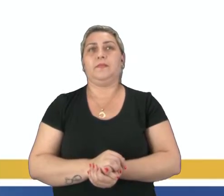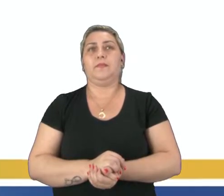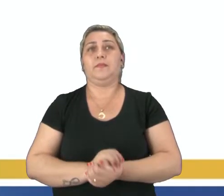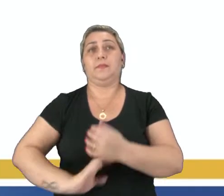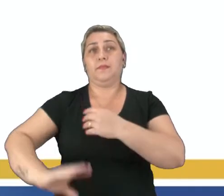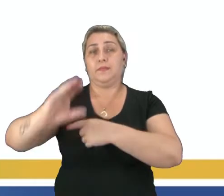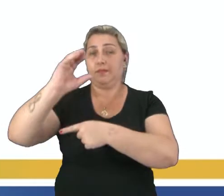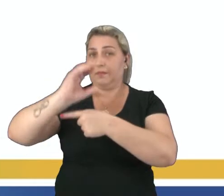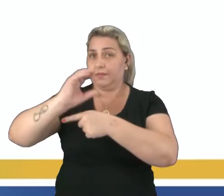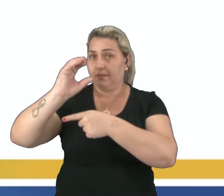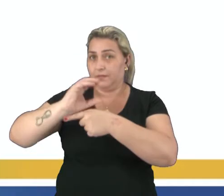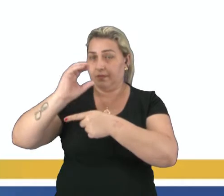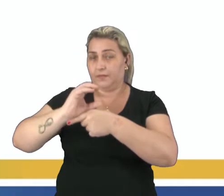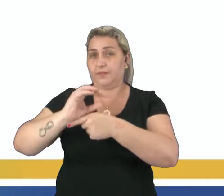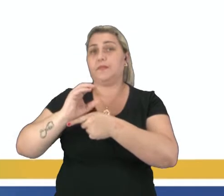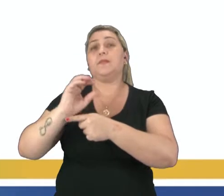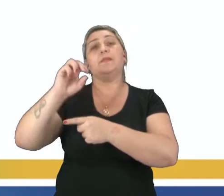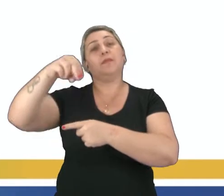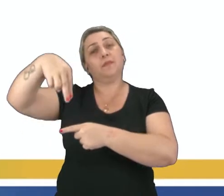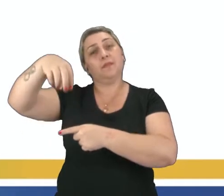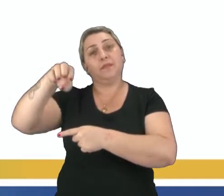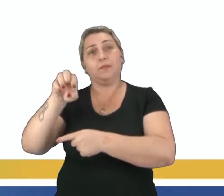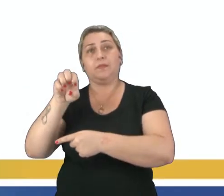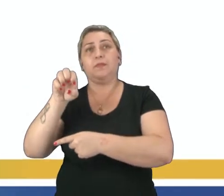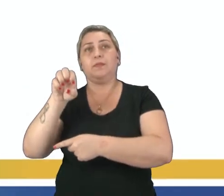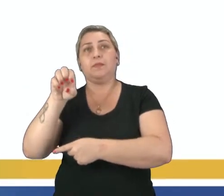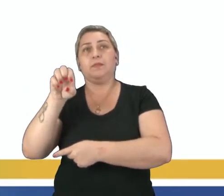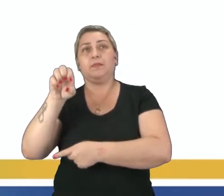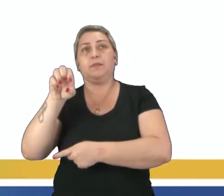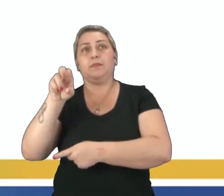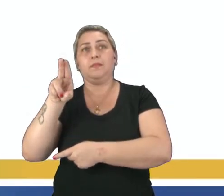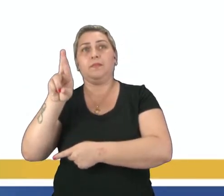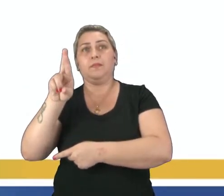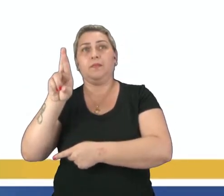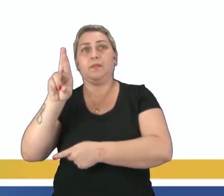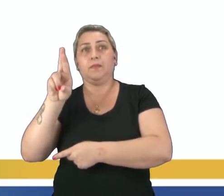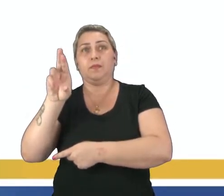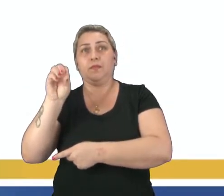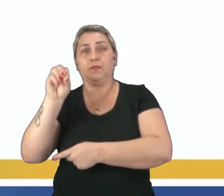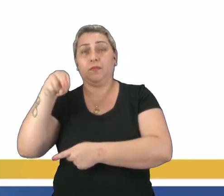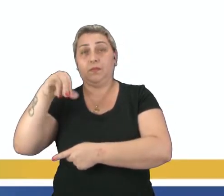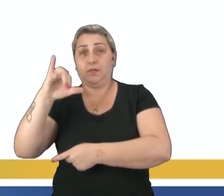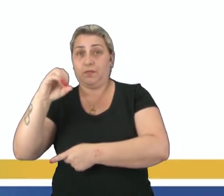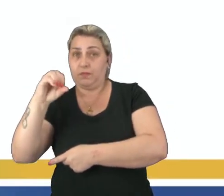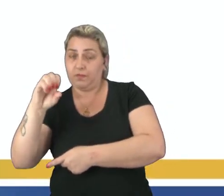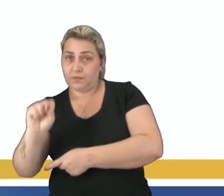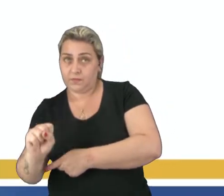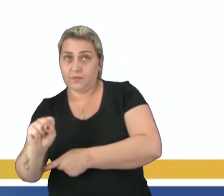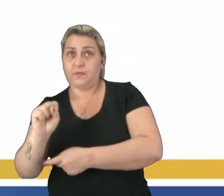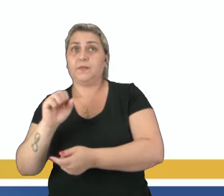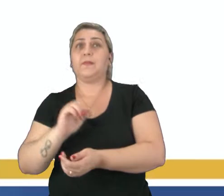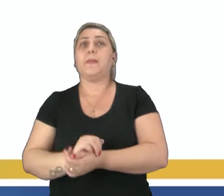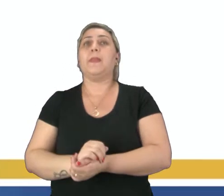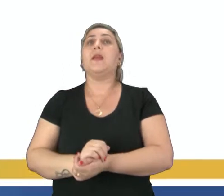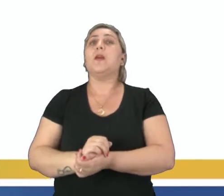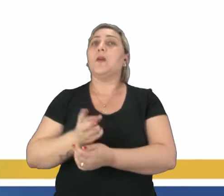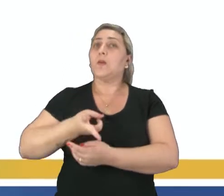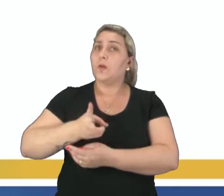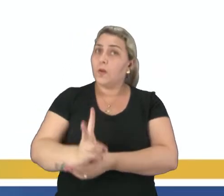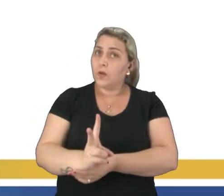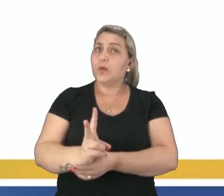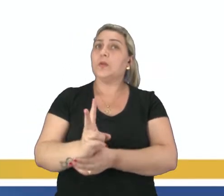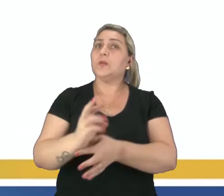Nesse caso, quando a gente fala do sistema nervoso, a única alternativa errada é a que fala o seguinte: os neurônios